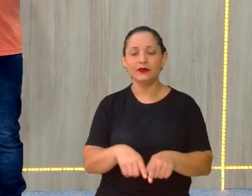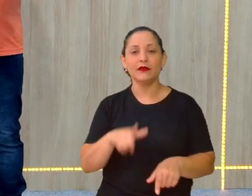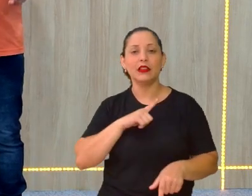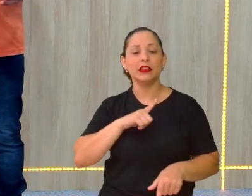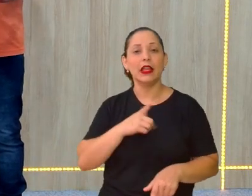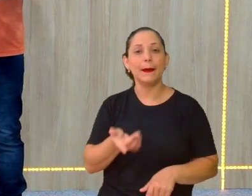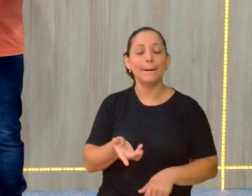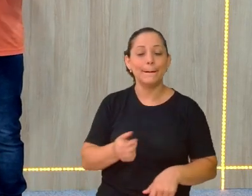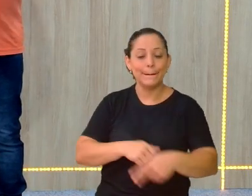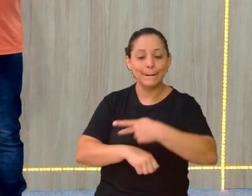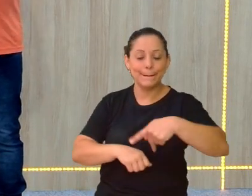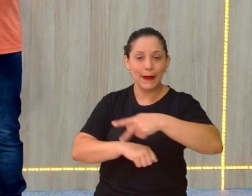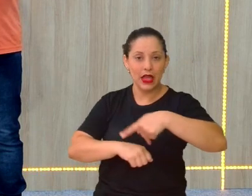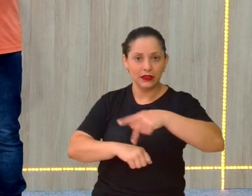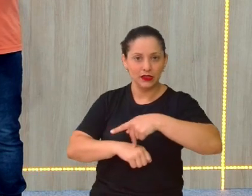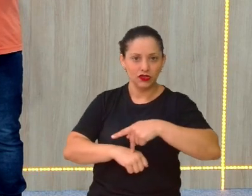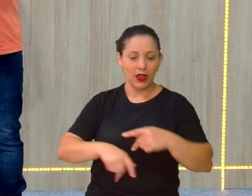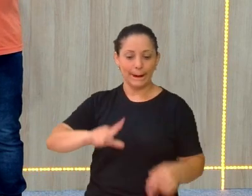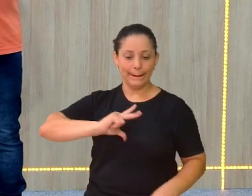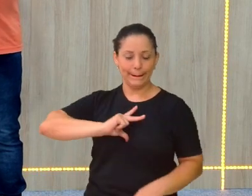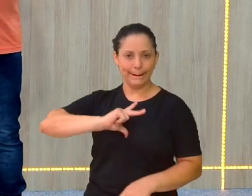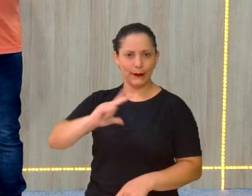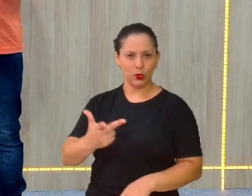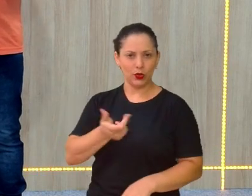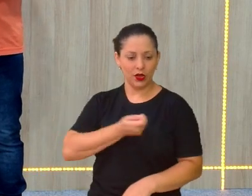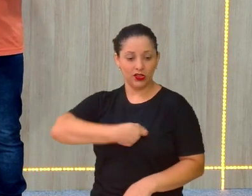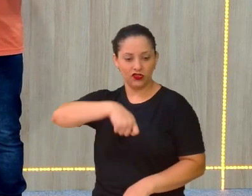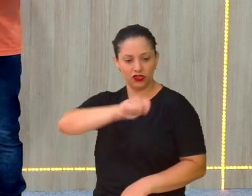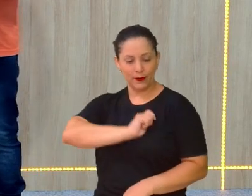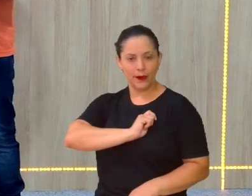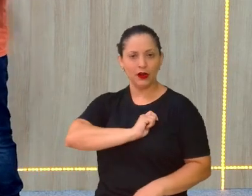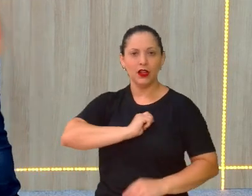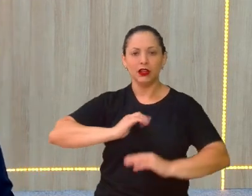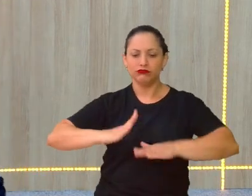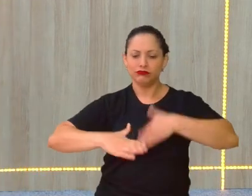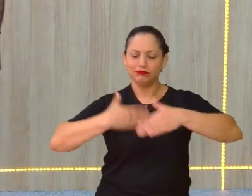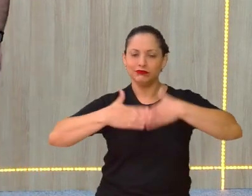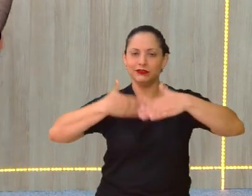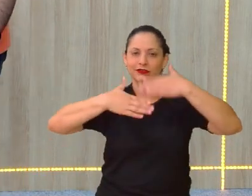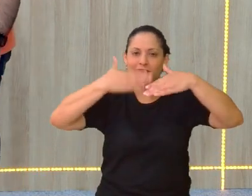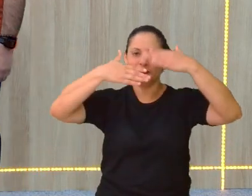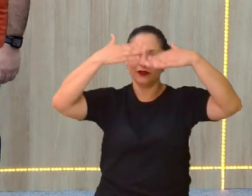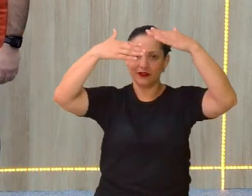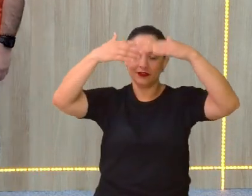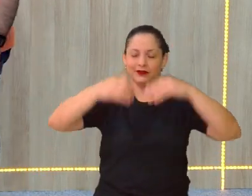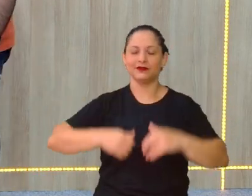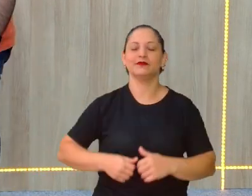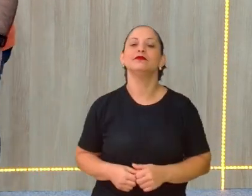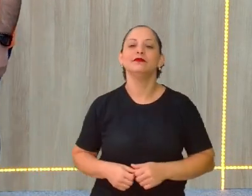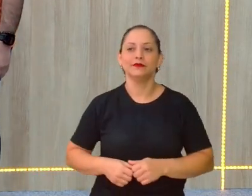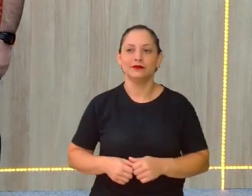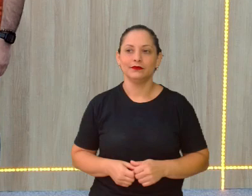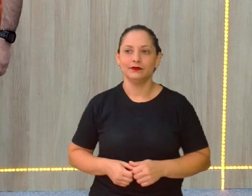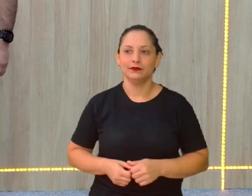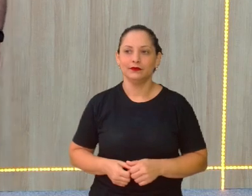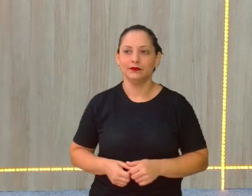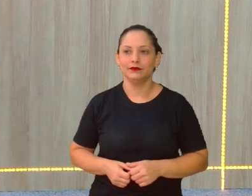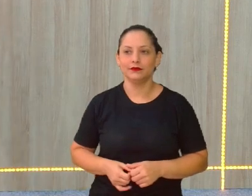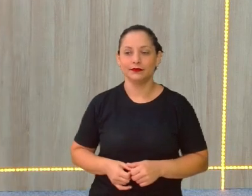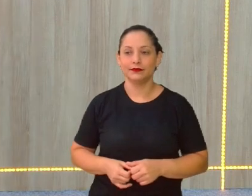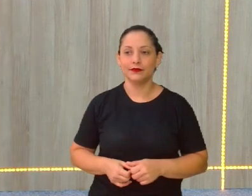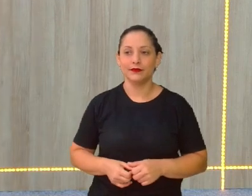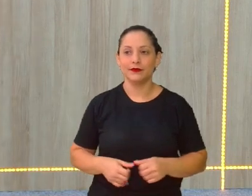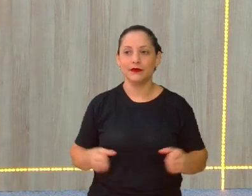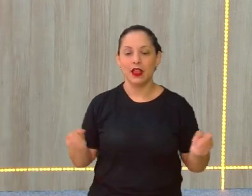como Portugal e Espanha, né, que estão localizados naquela região. Então, ela